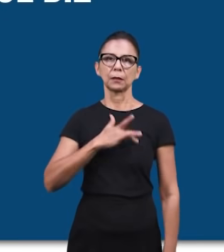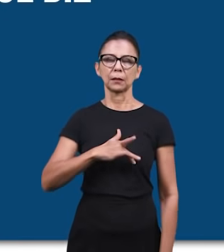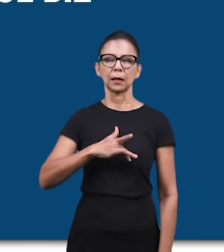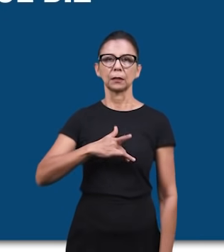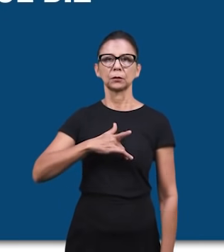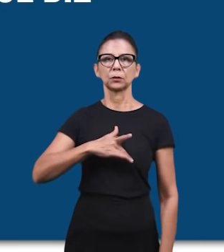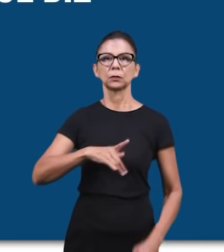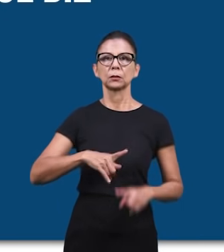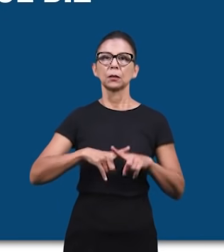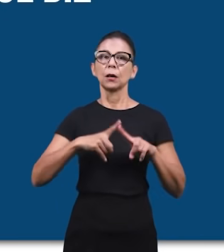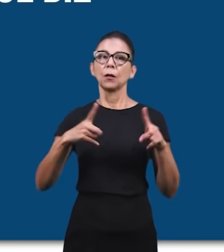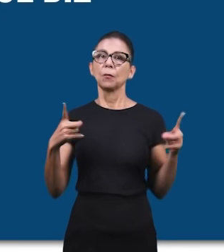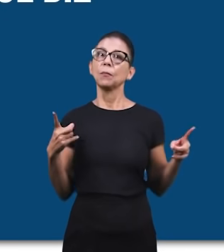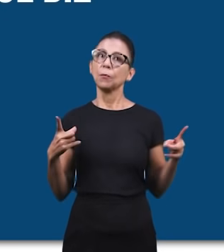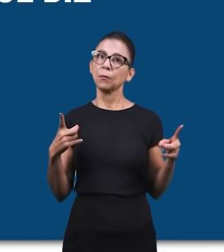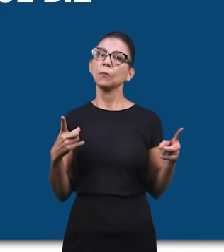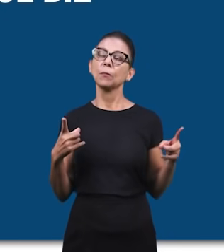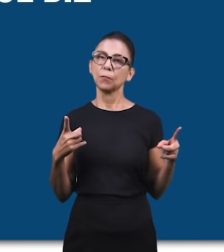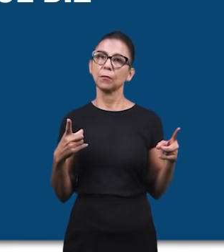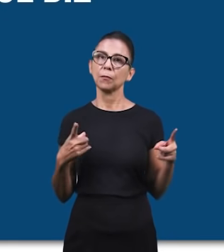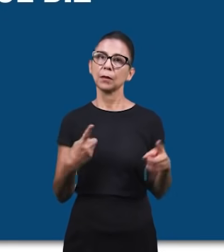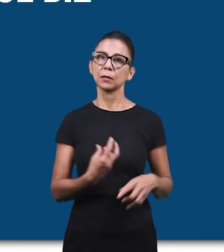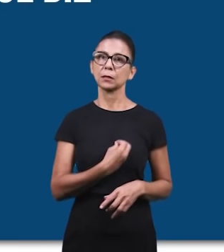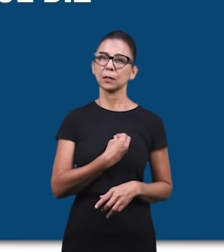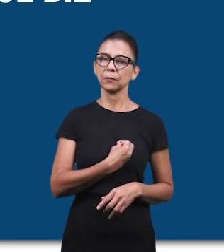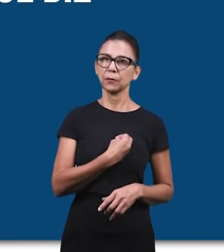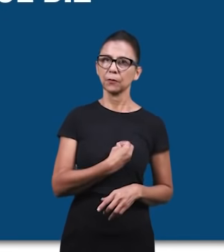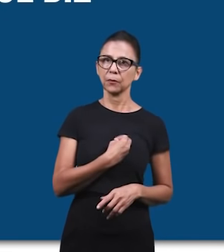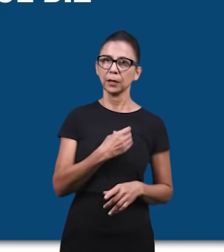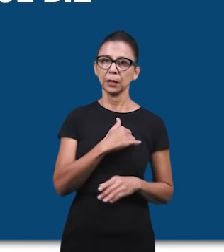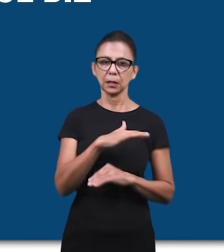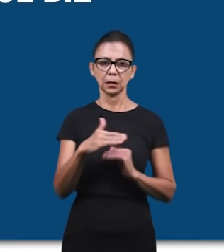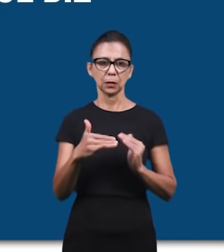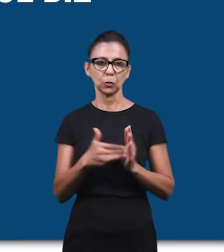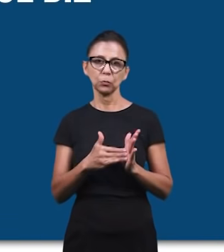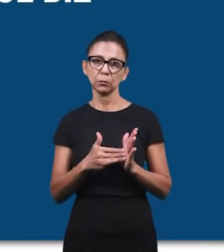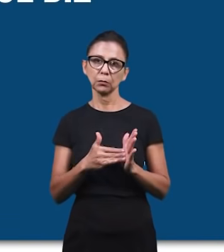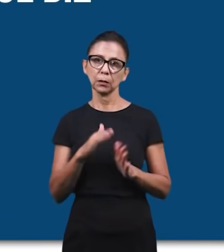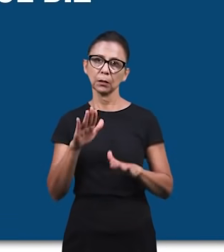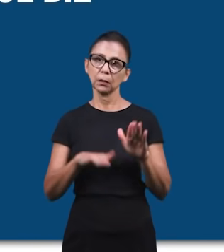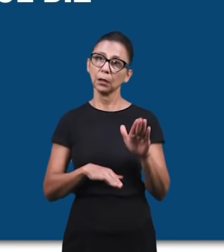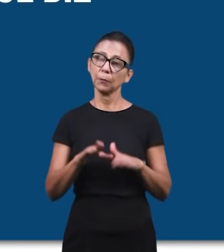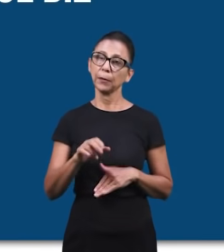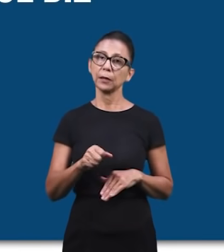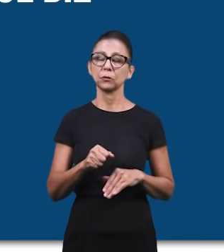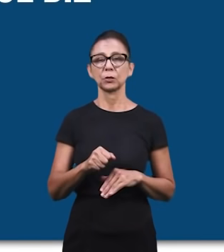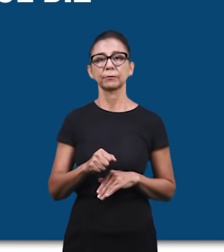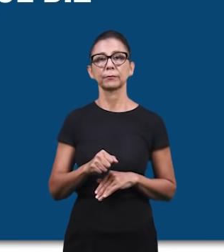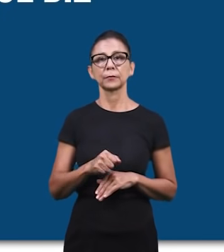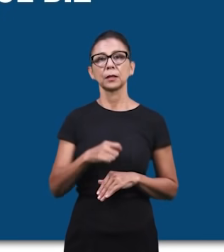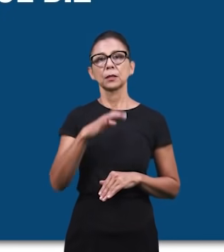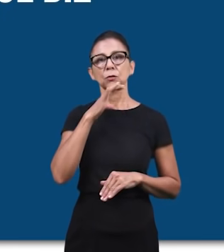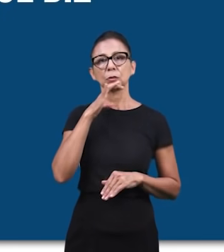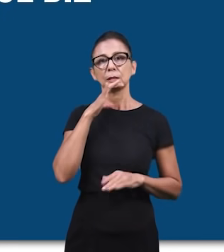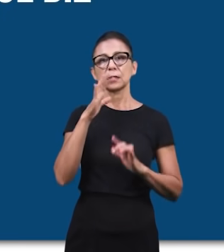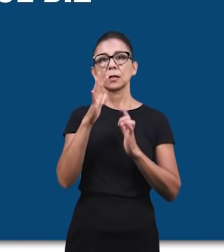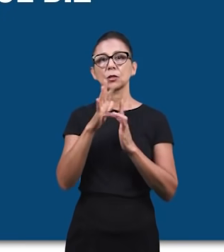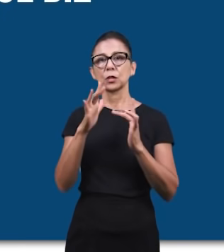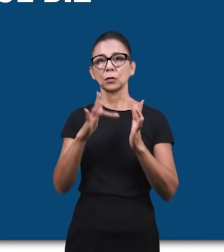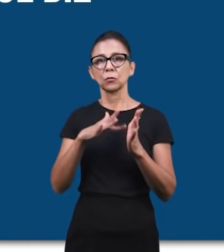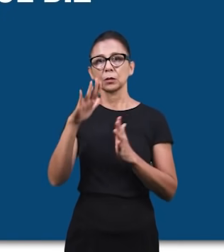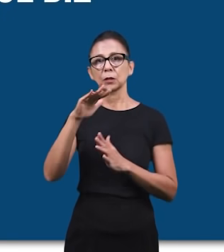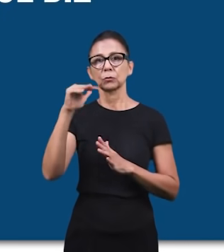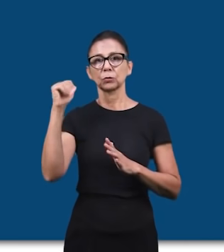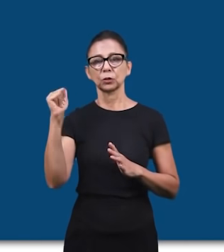deste tudo está condicionado ao conhecimento daquele que nos chamou por sua glória e virtude, que é o